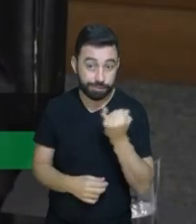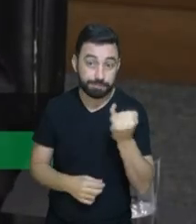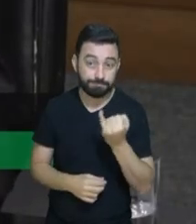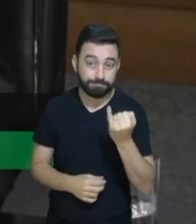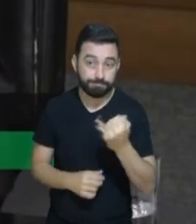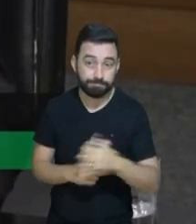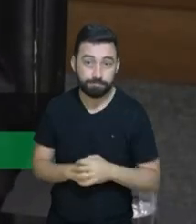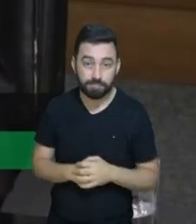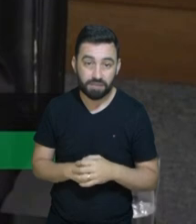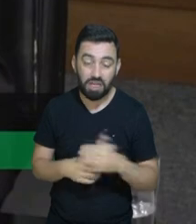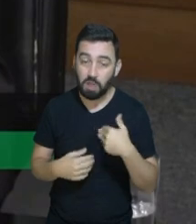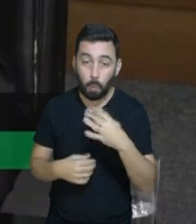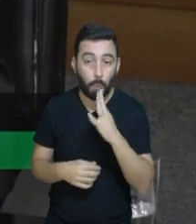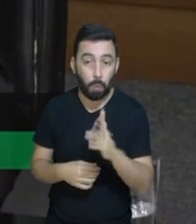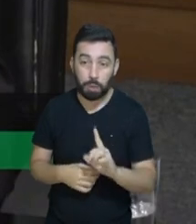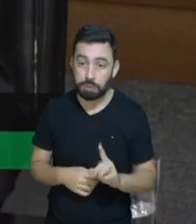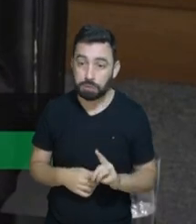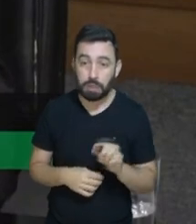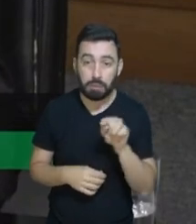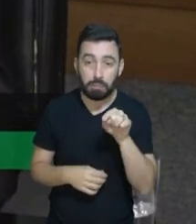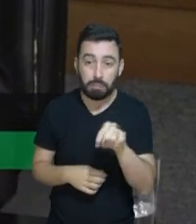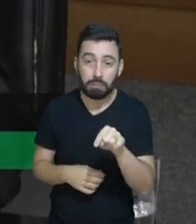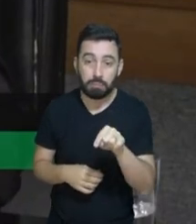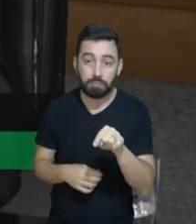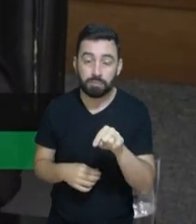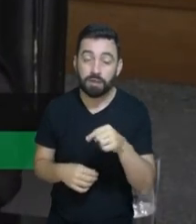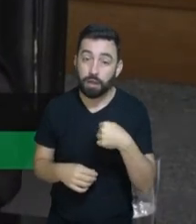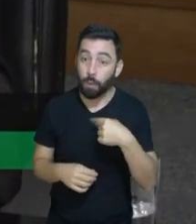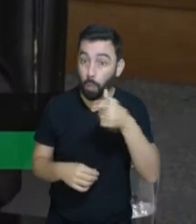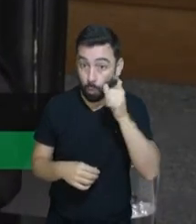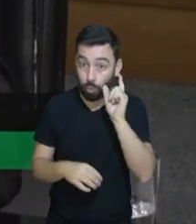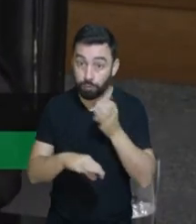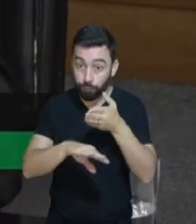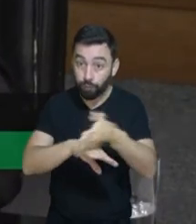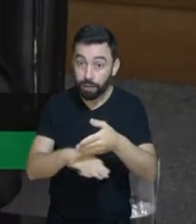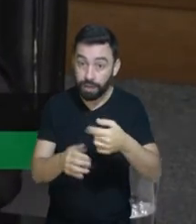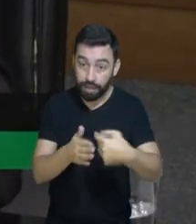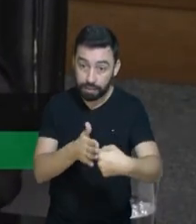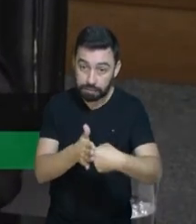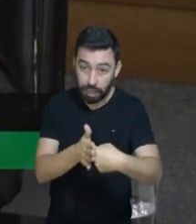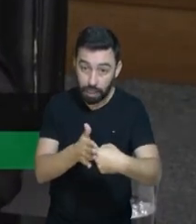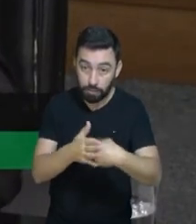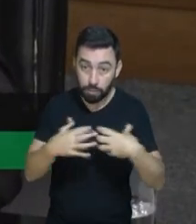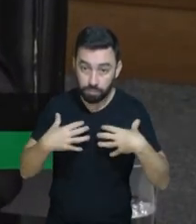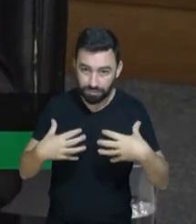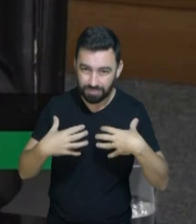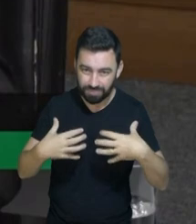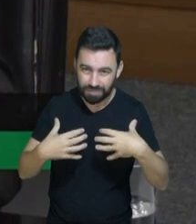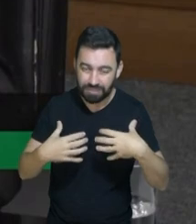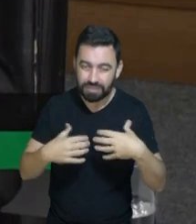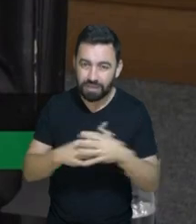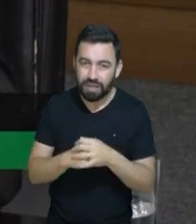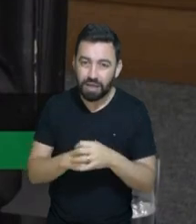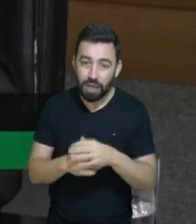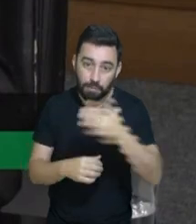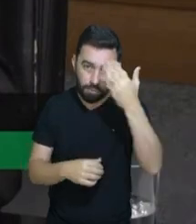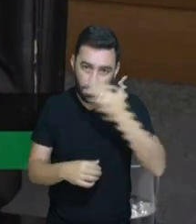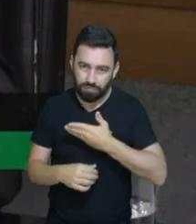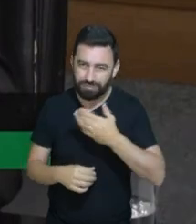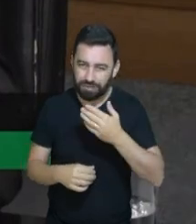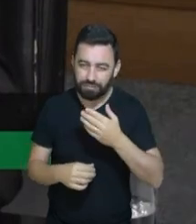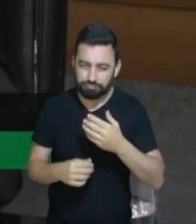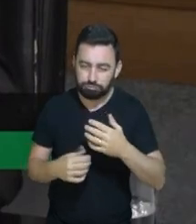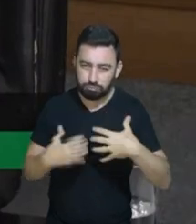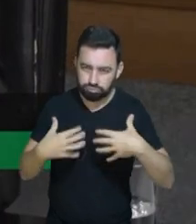tem não conhecia inclusive Ontem fui fazer o exame de pulmonar ou espirometria que é a prova de função